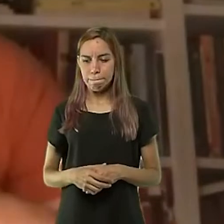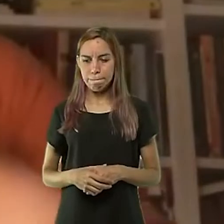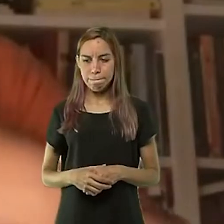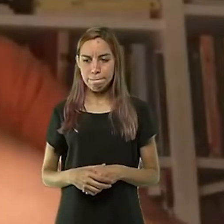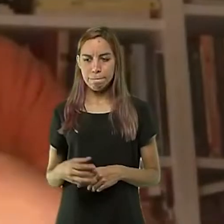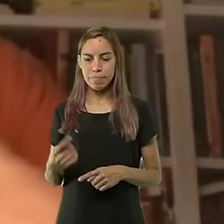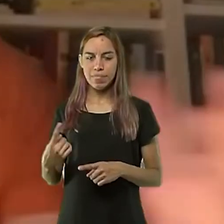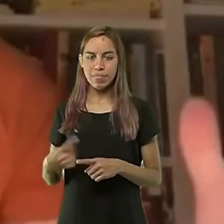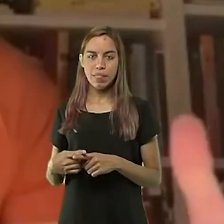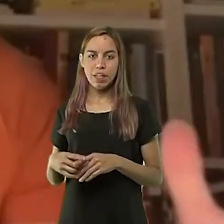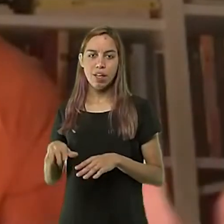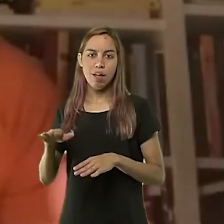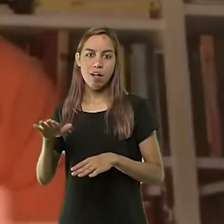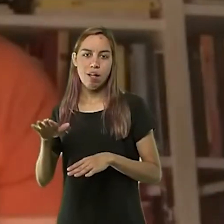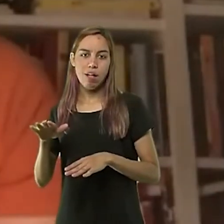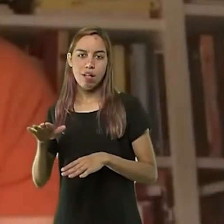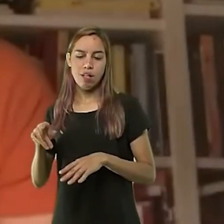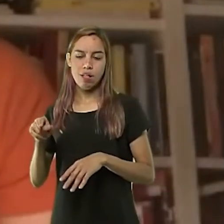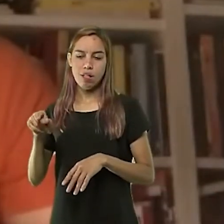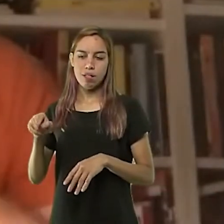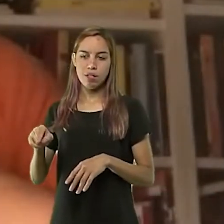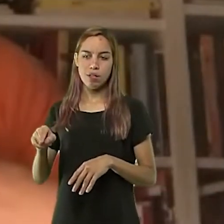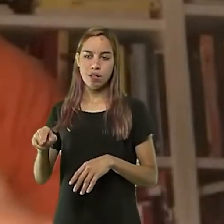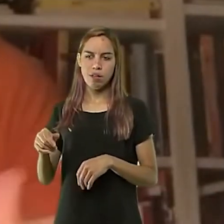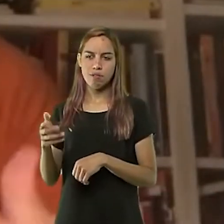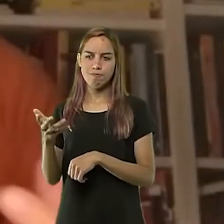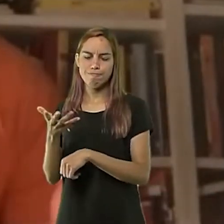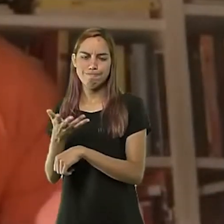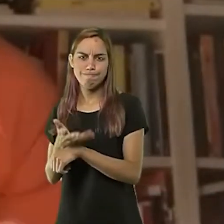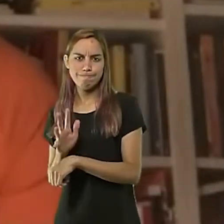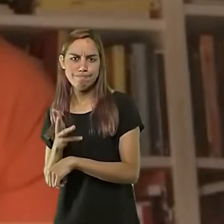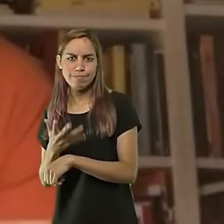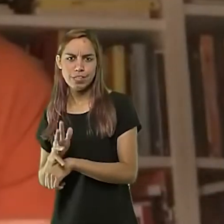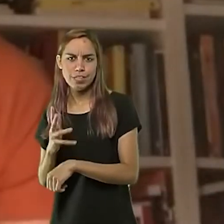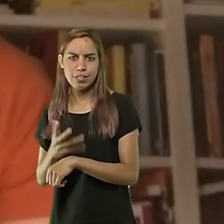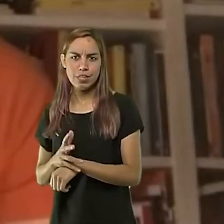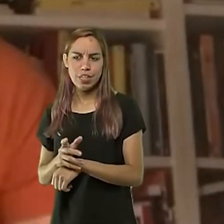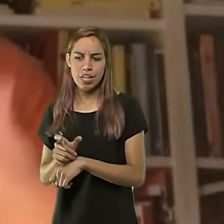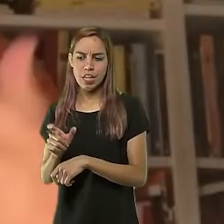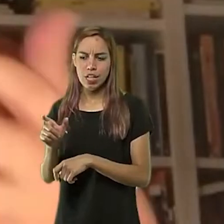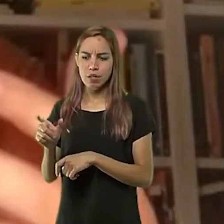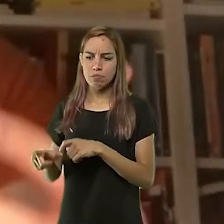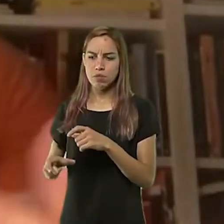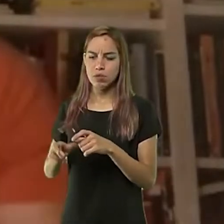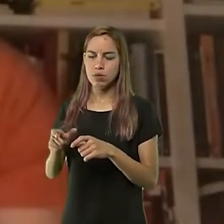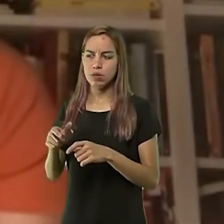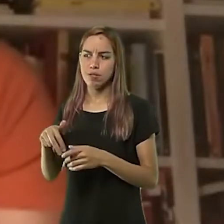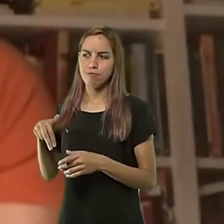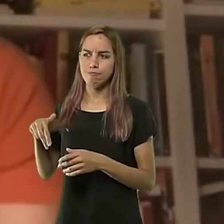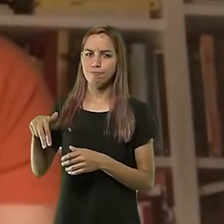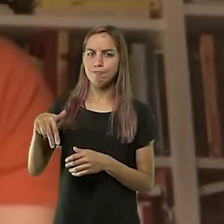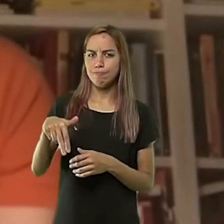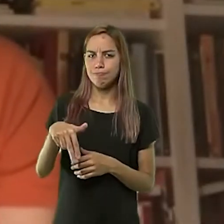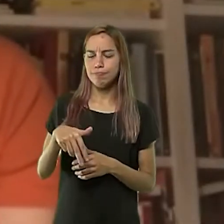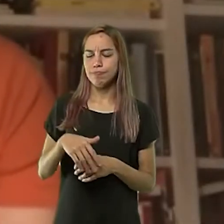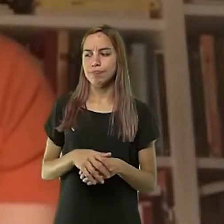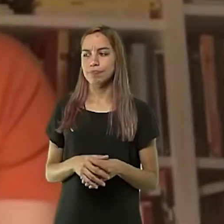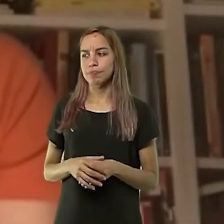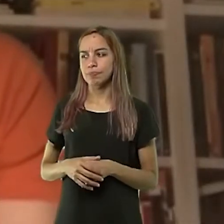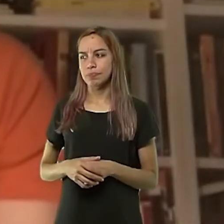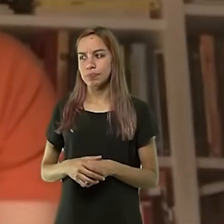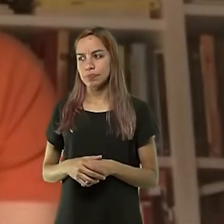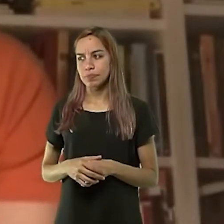estão muito isoladas, os terrenos são muito grandes, temos sempre de caminhar durante muito tempo para chegar até outra